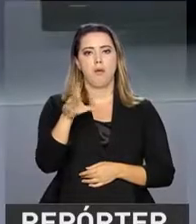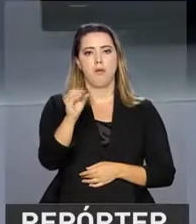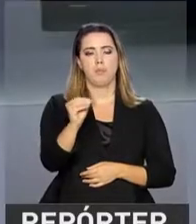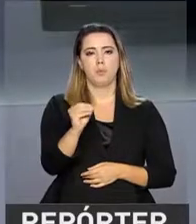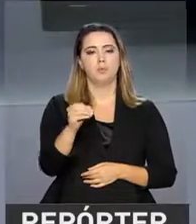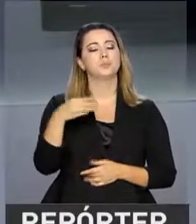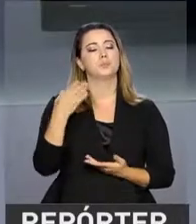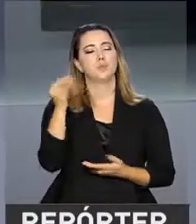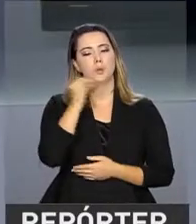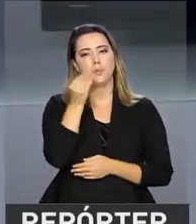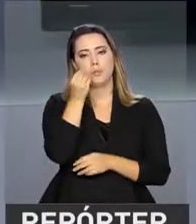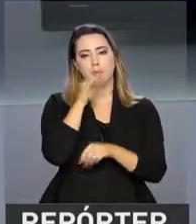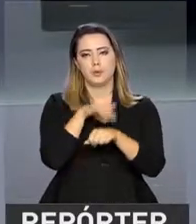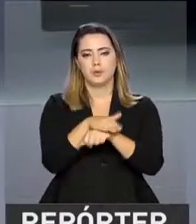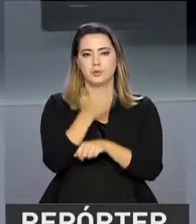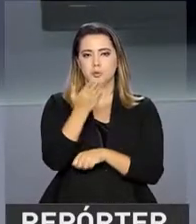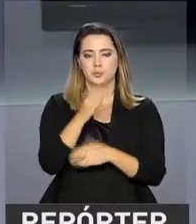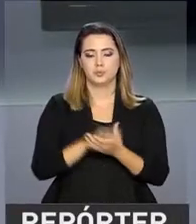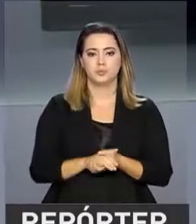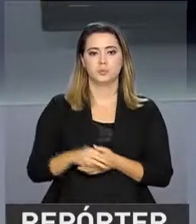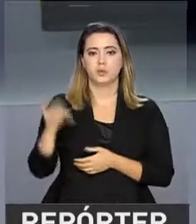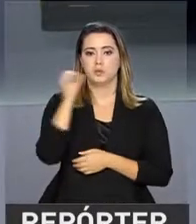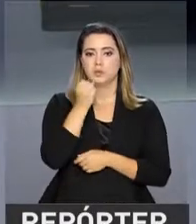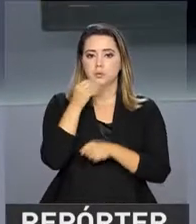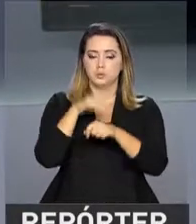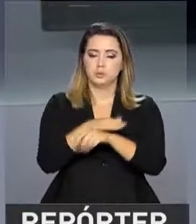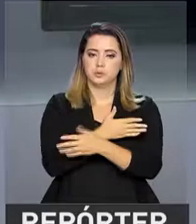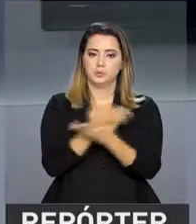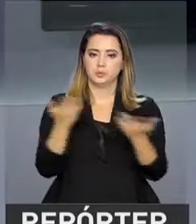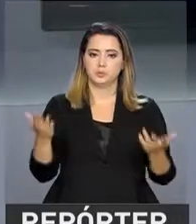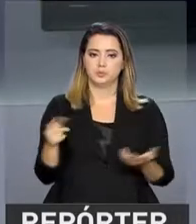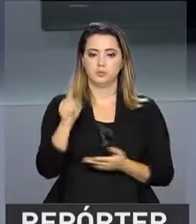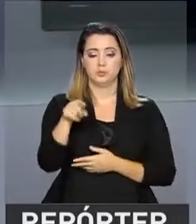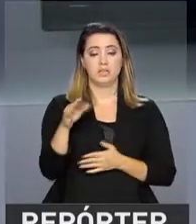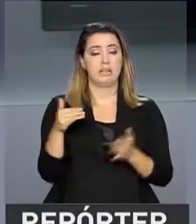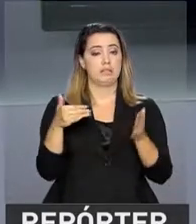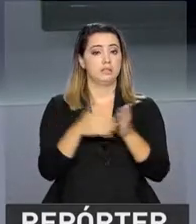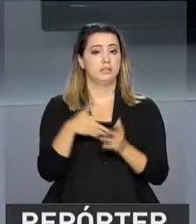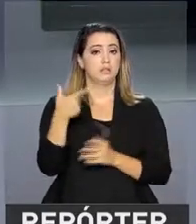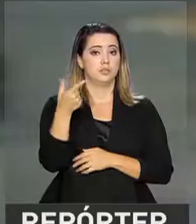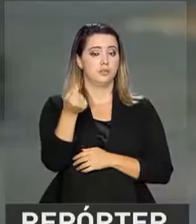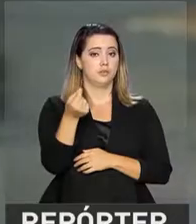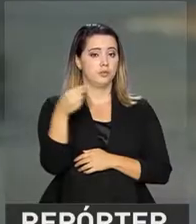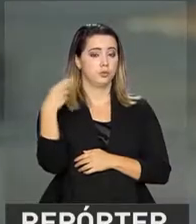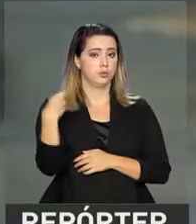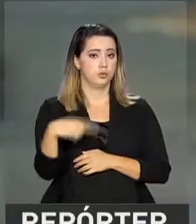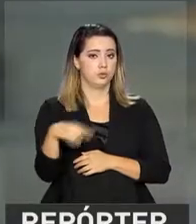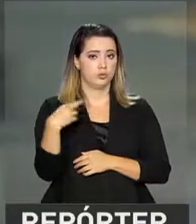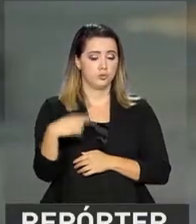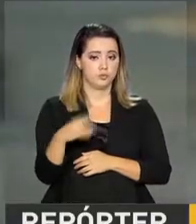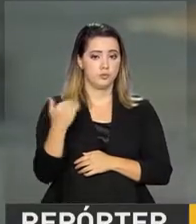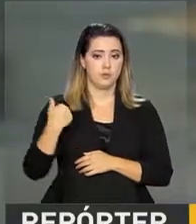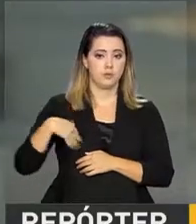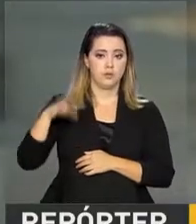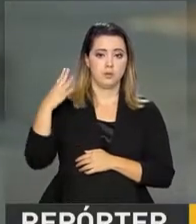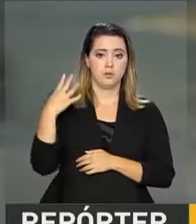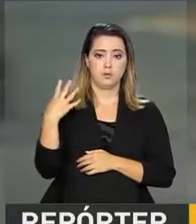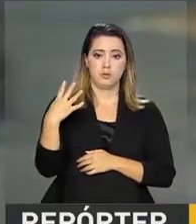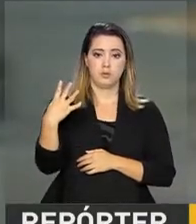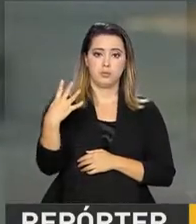Mundim. Pablo, boa noite. Boa noite, Carol. Boa noite a todos. Até o dia 20 de novembro, mais de